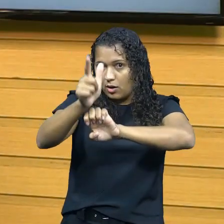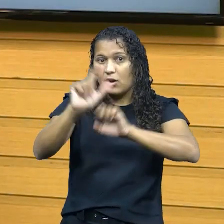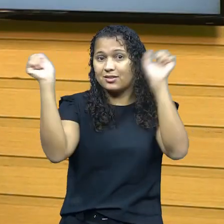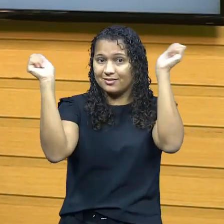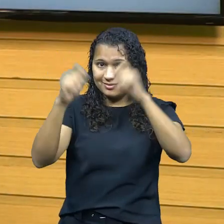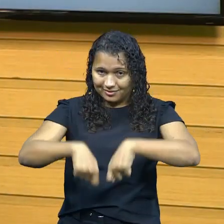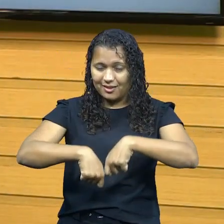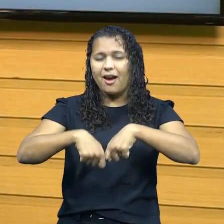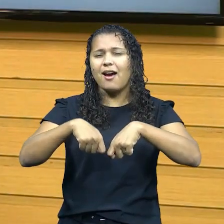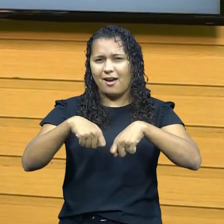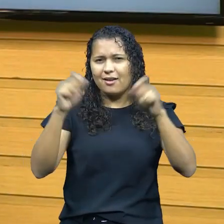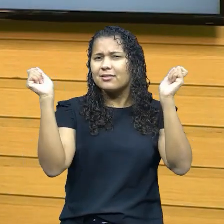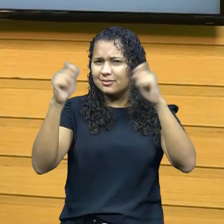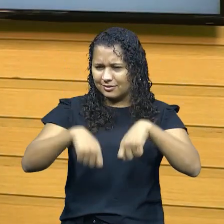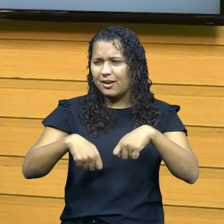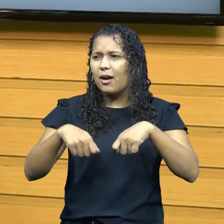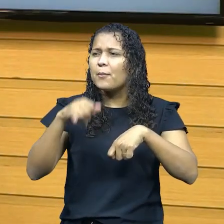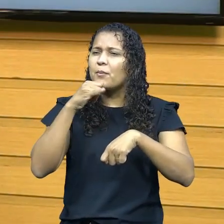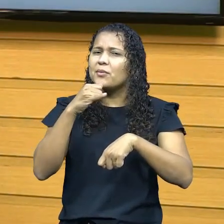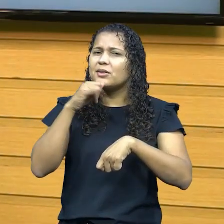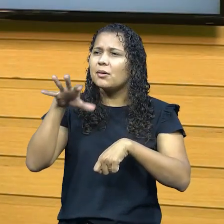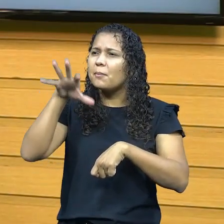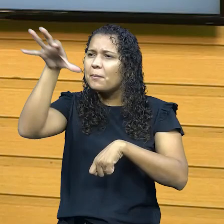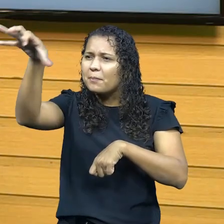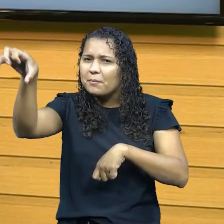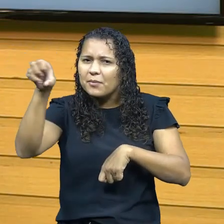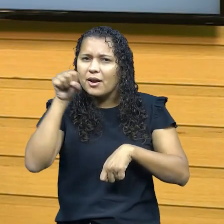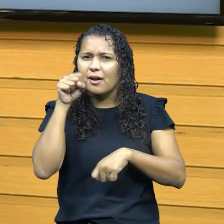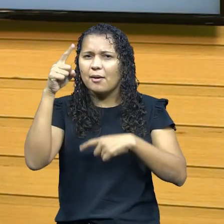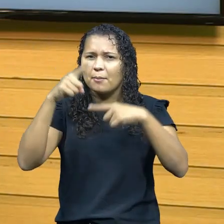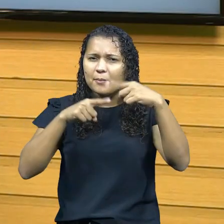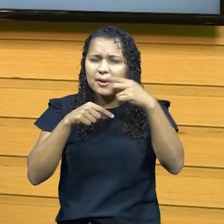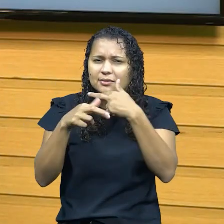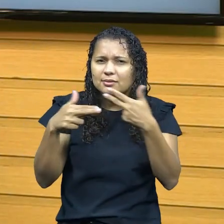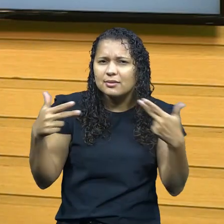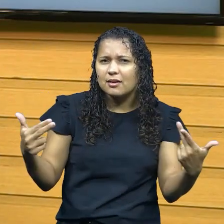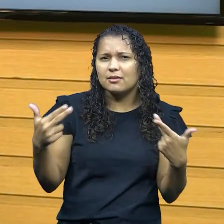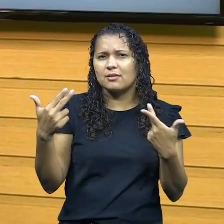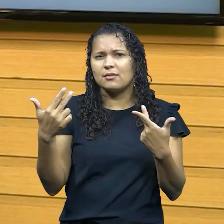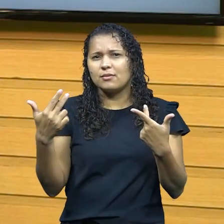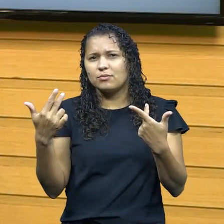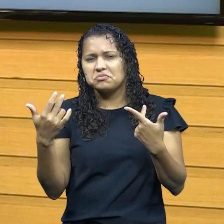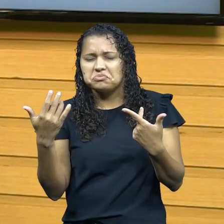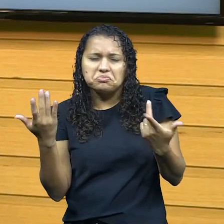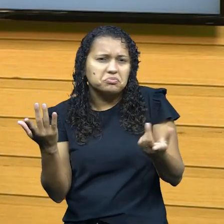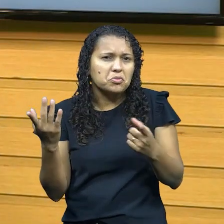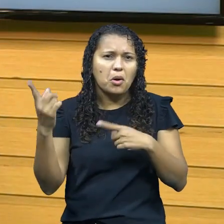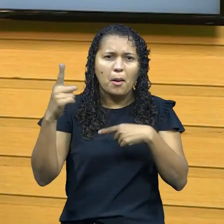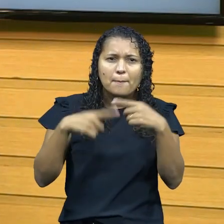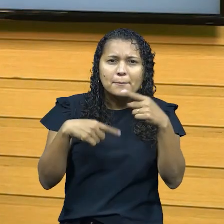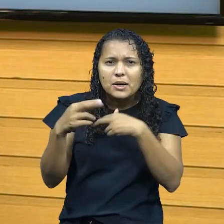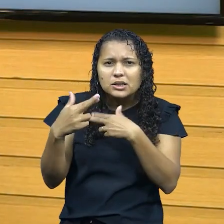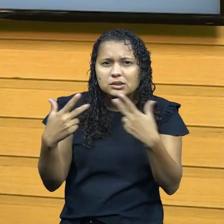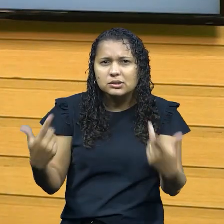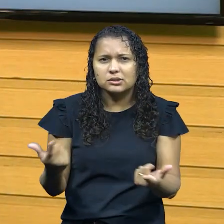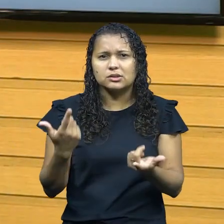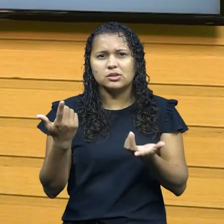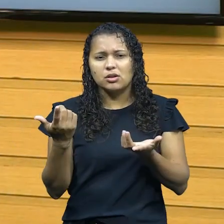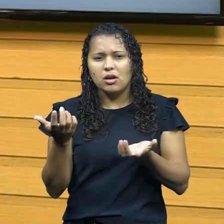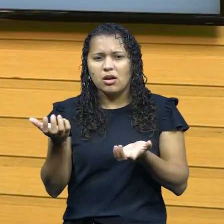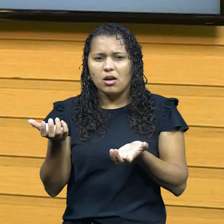fazer esse translado de produtos, de mercadorias, de produtos manufaturados,